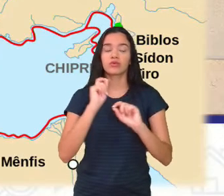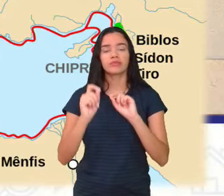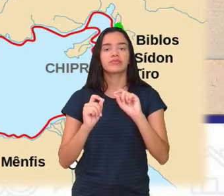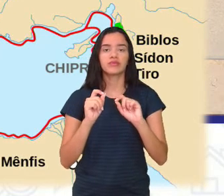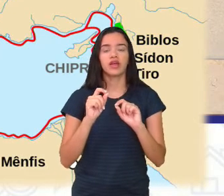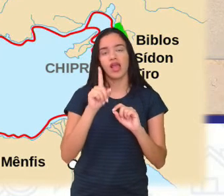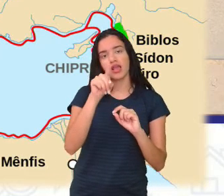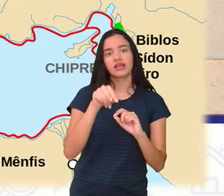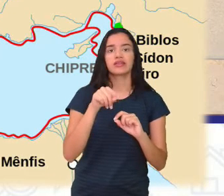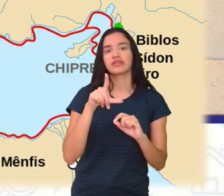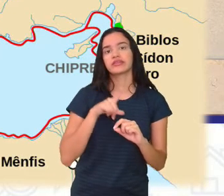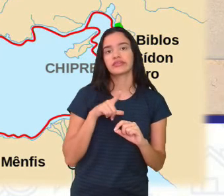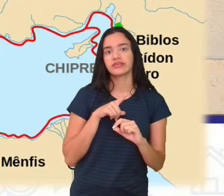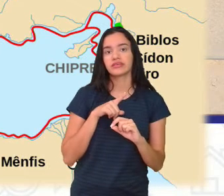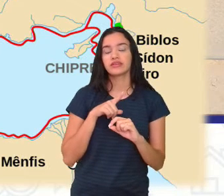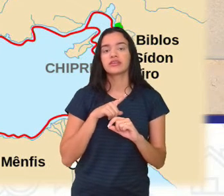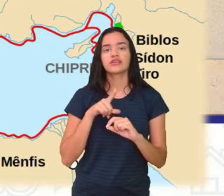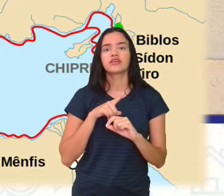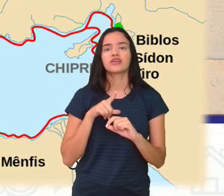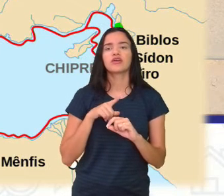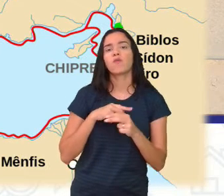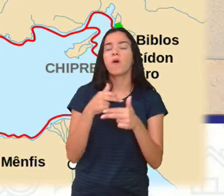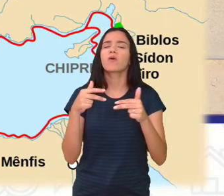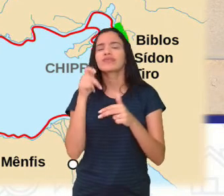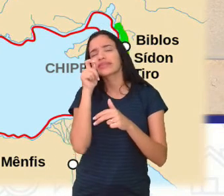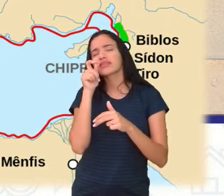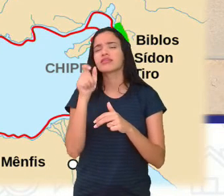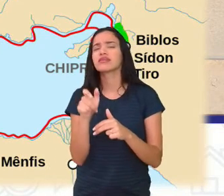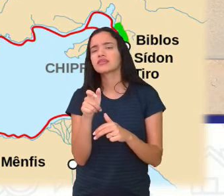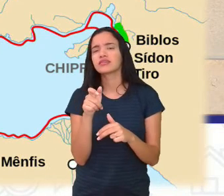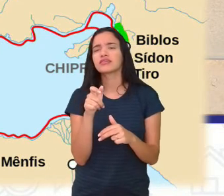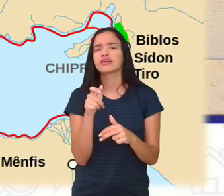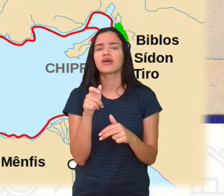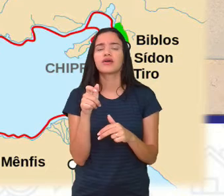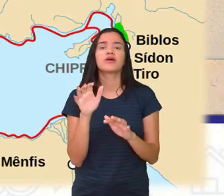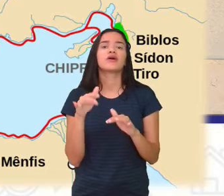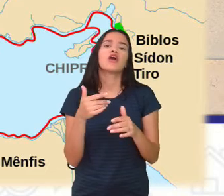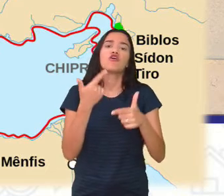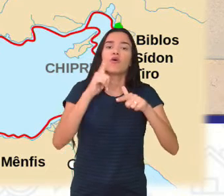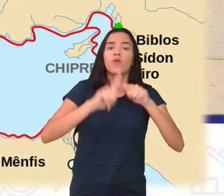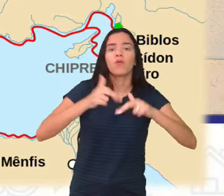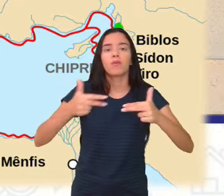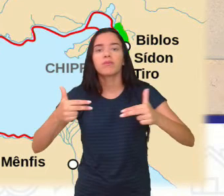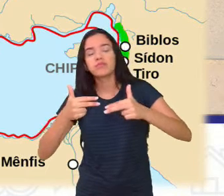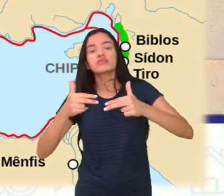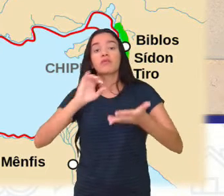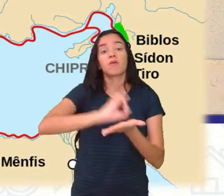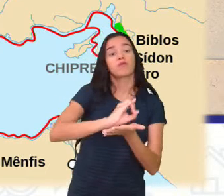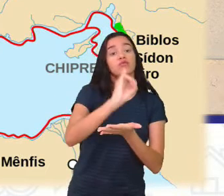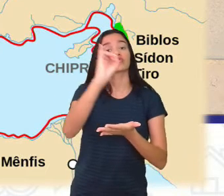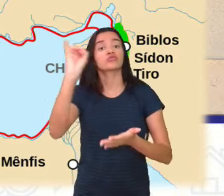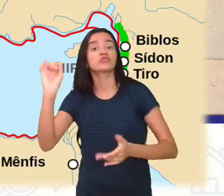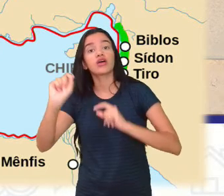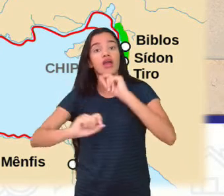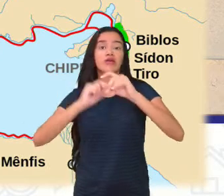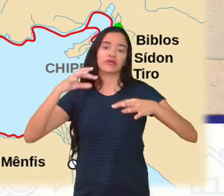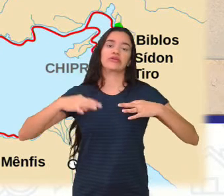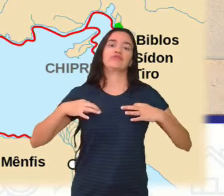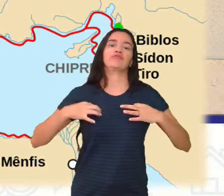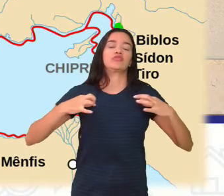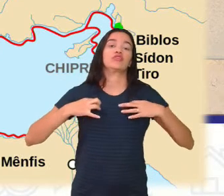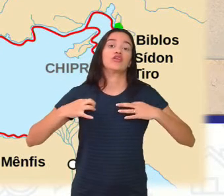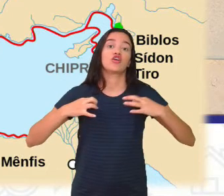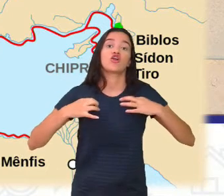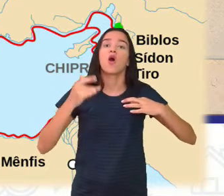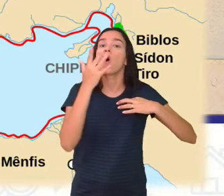eram uma coisa interessante, né? O principal produto de exportação eram os tecidos tingidos,